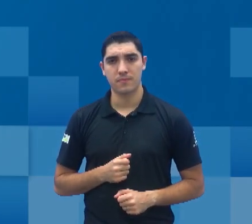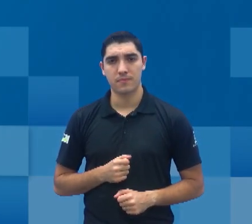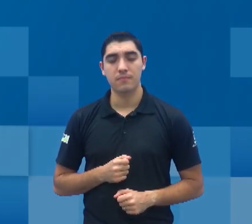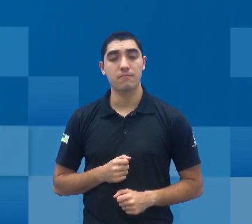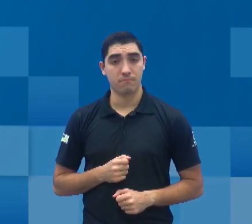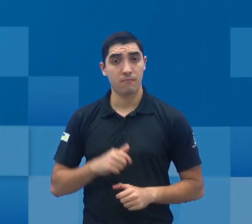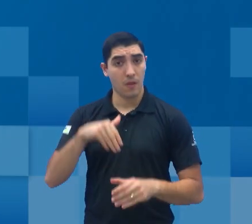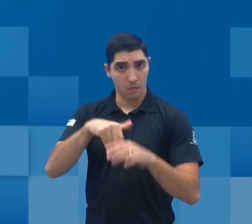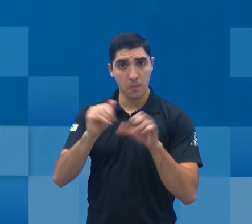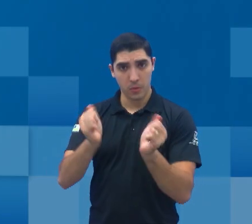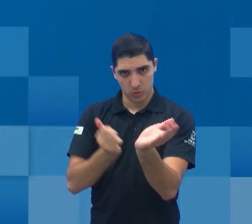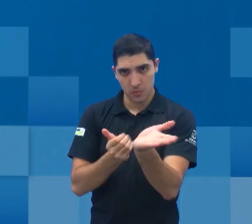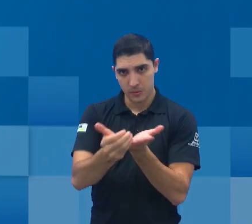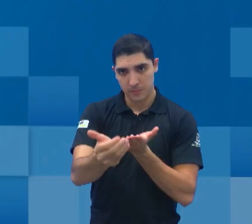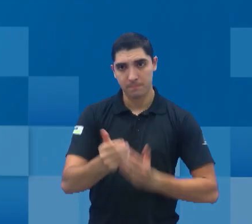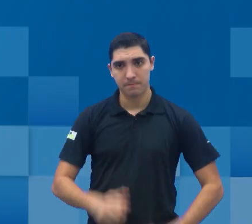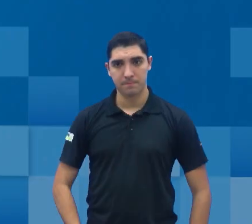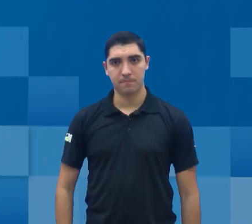Aberta a votação.